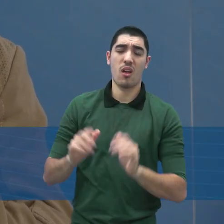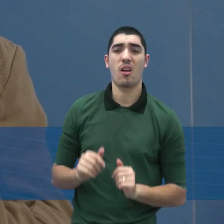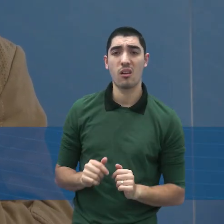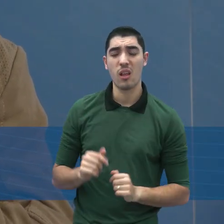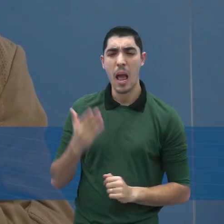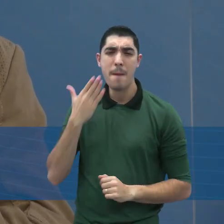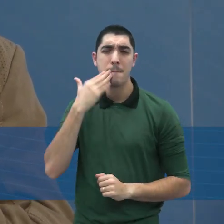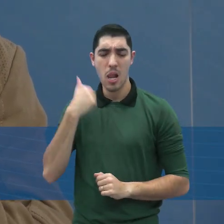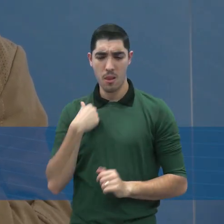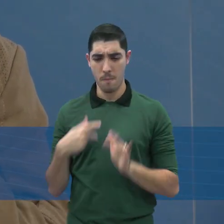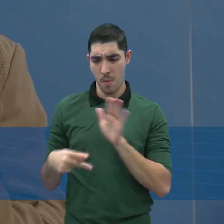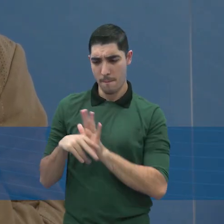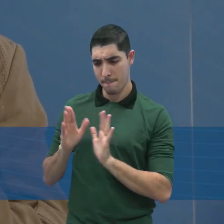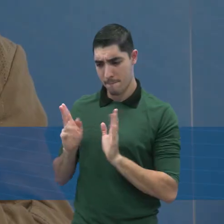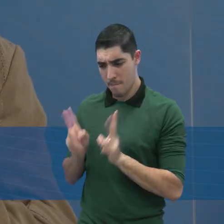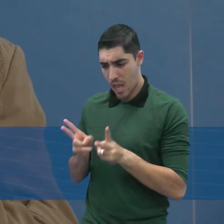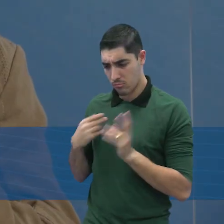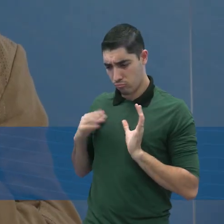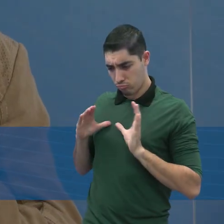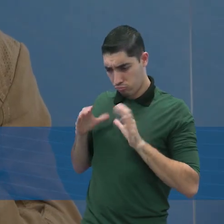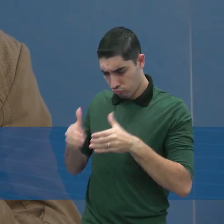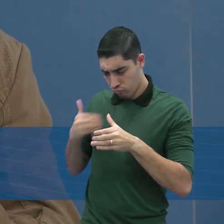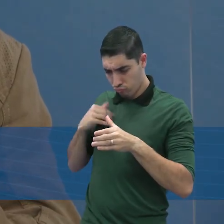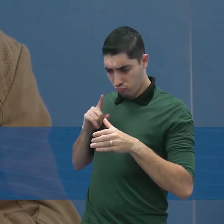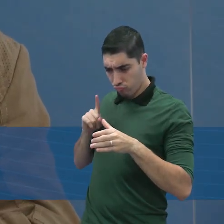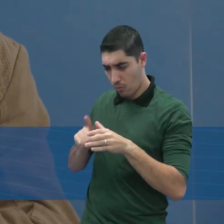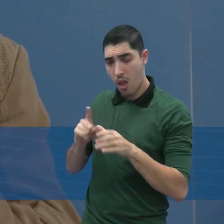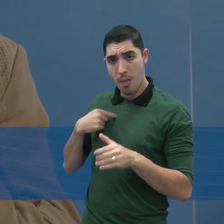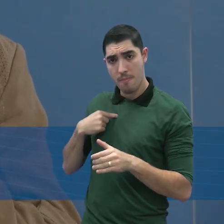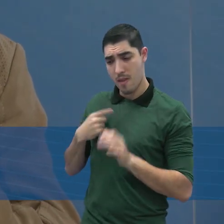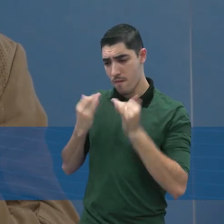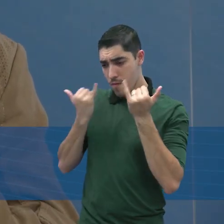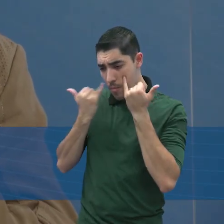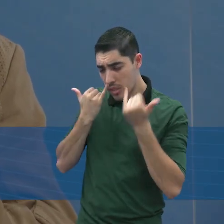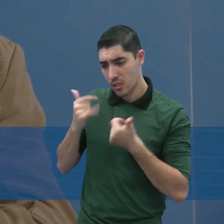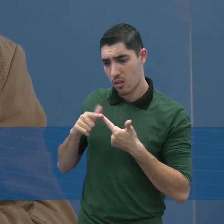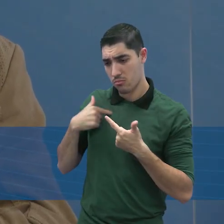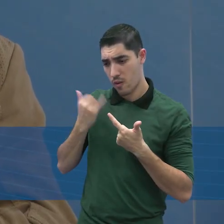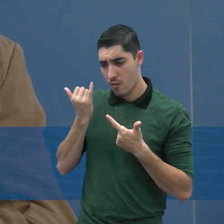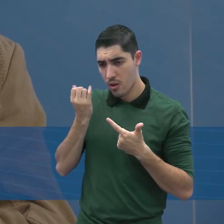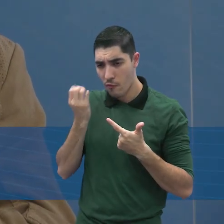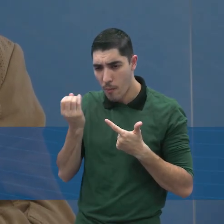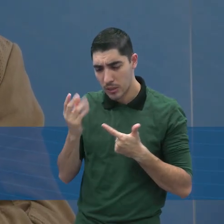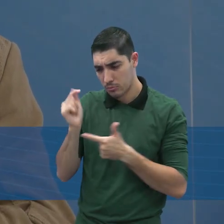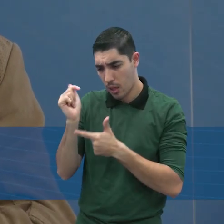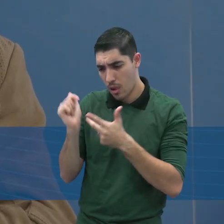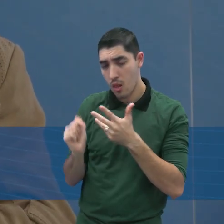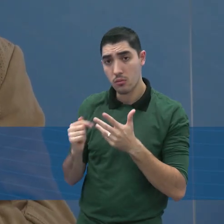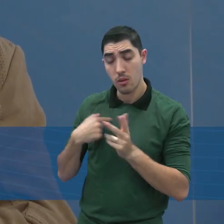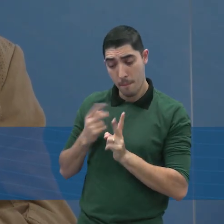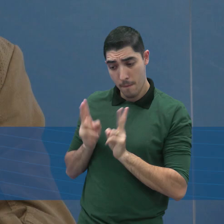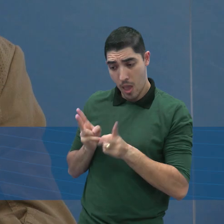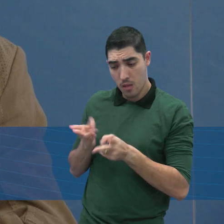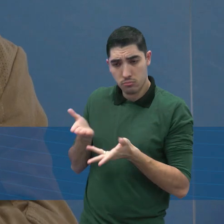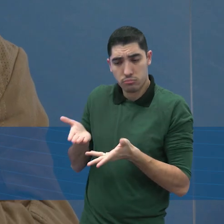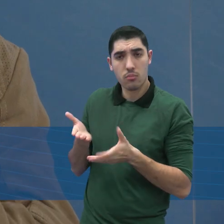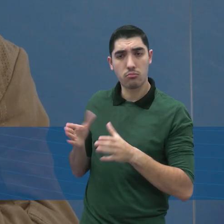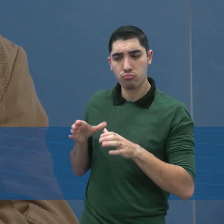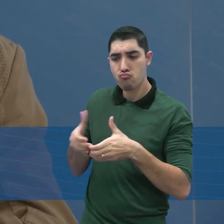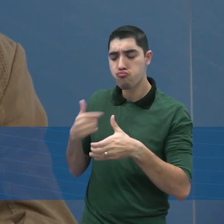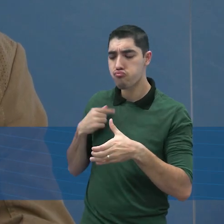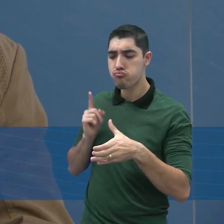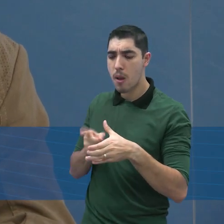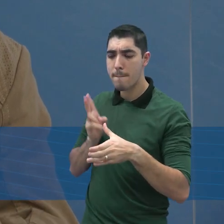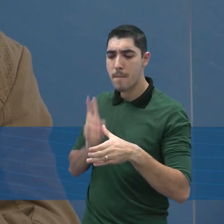numa bolha. Acho que também as nossas informações, tudo que a gente vê, tem as nossas bolhas digitais, né? A gente acessa sempre o mesmo conteúdo, as